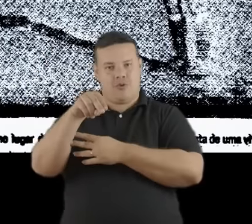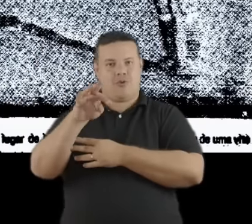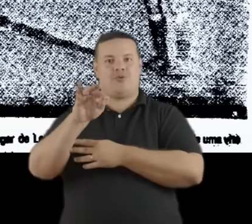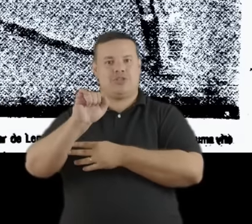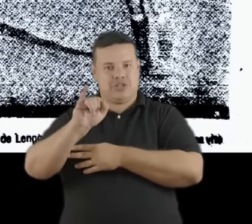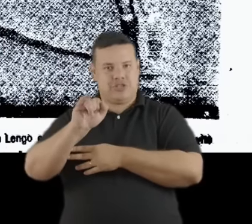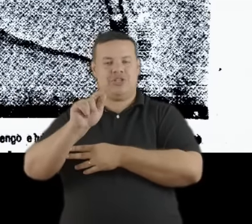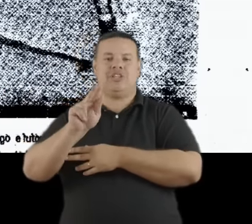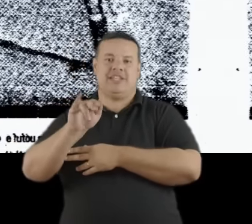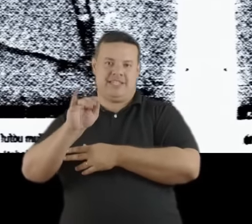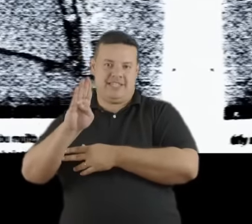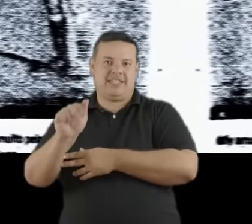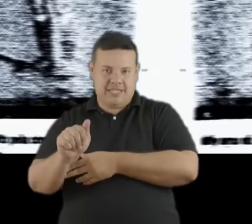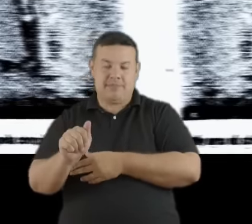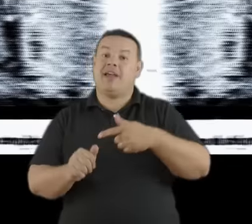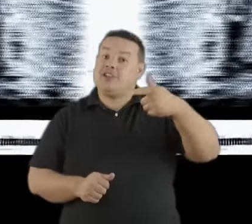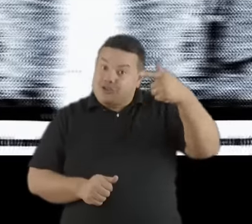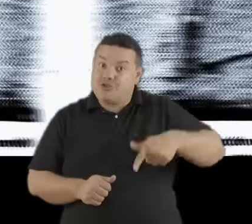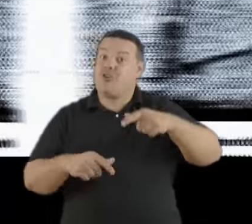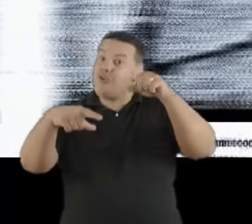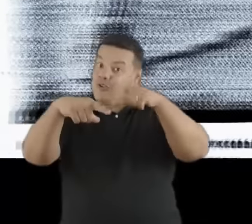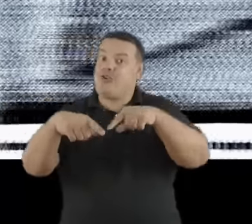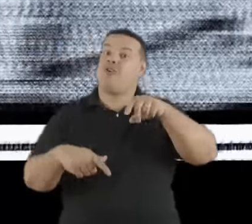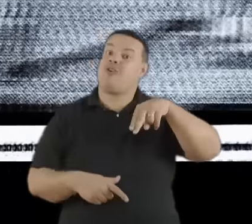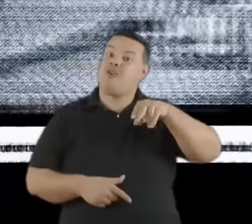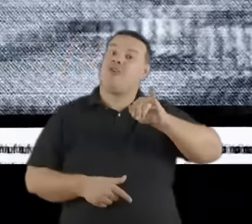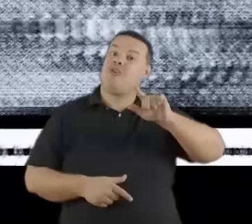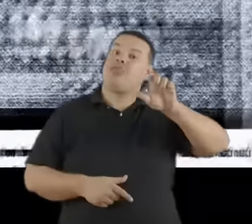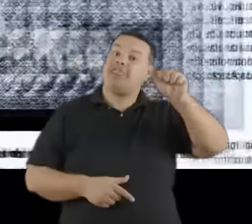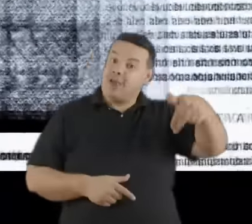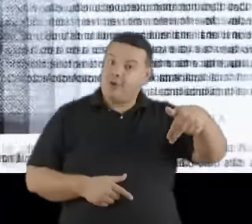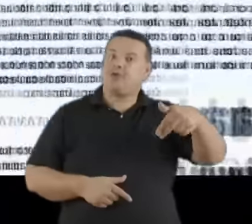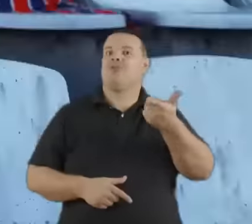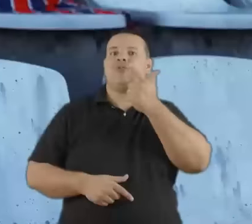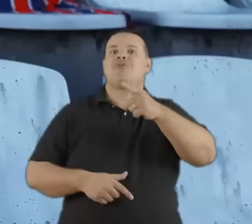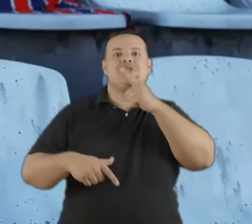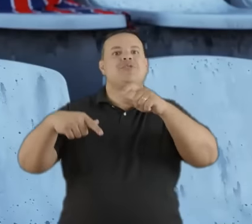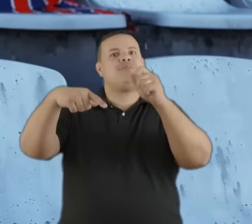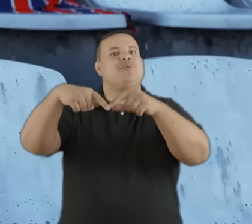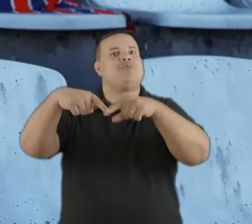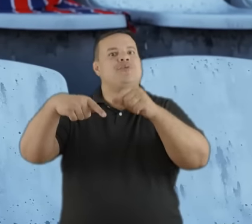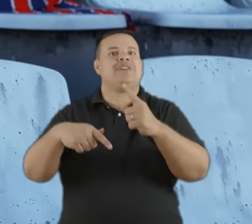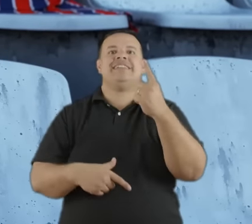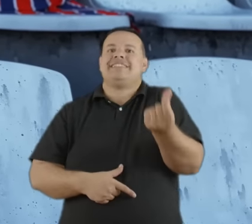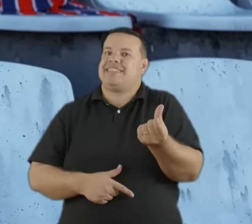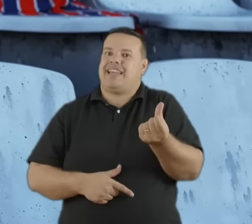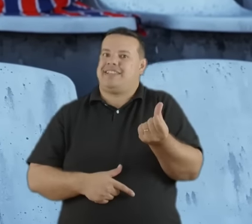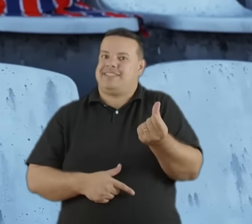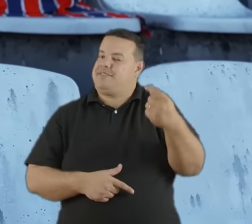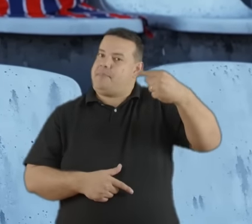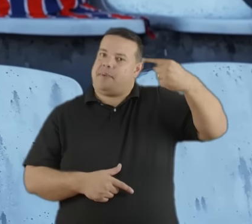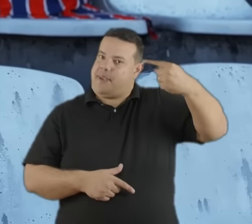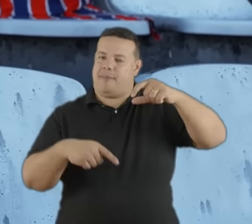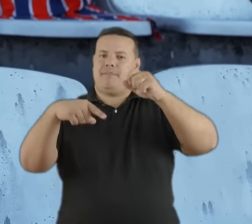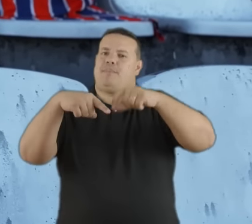vez, com gol de Nilson Ora, que foi o artilheiro do campeonato com 16 gols. E já também que nós ganhamos